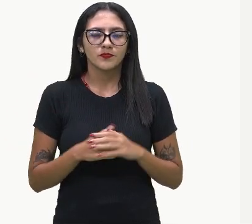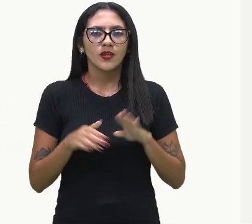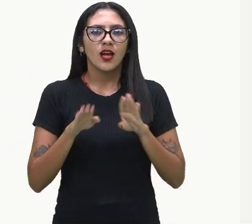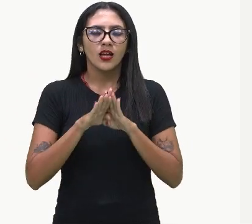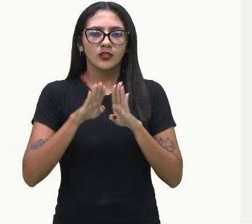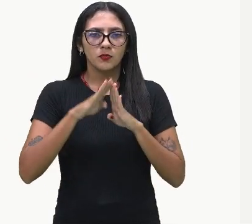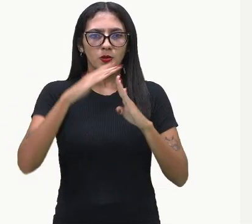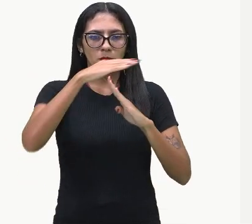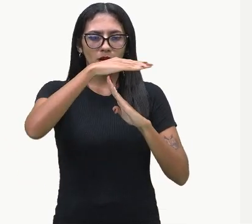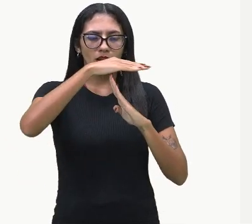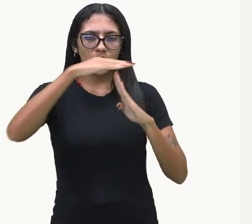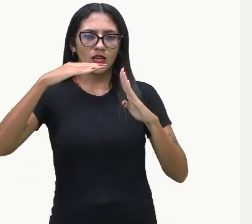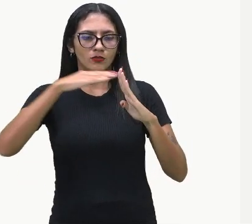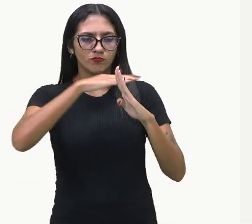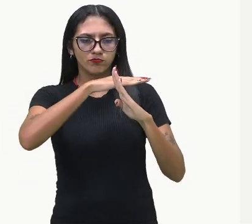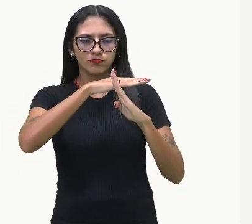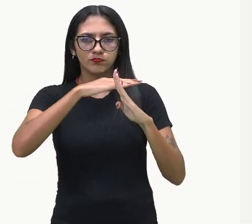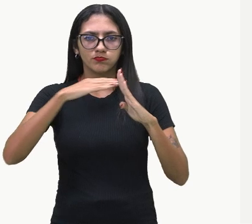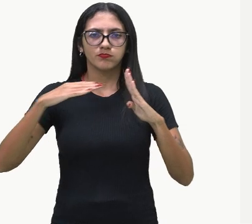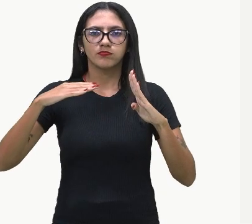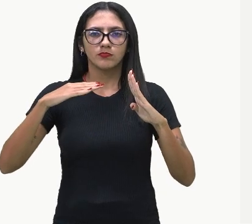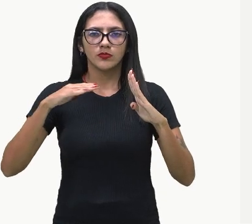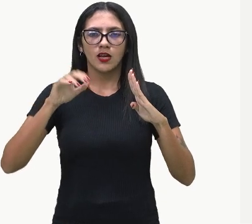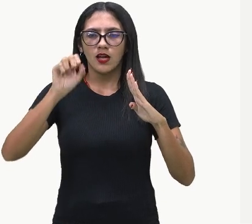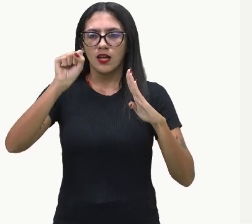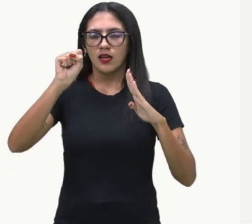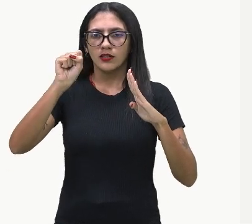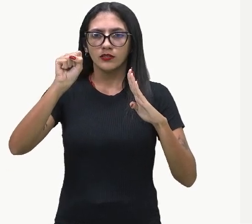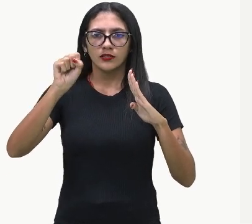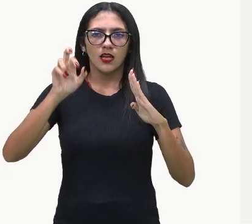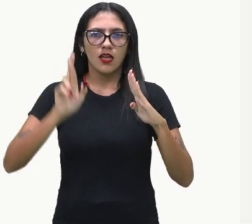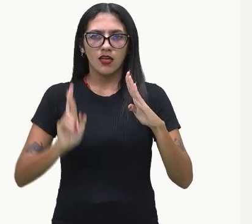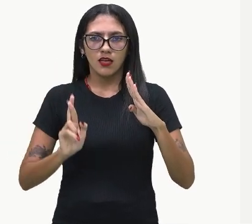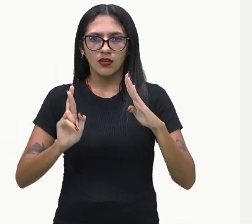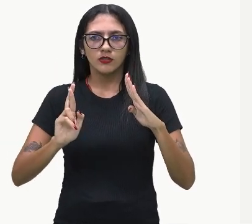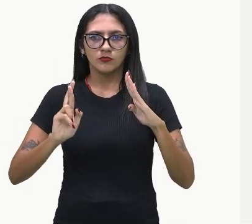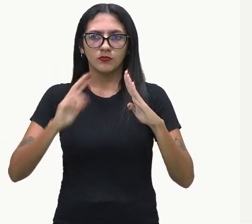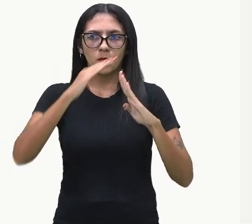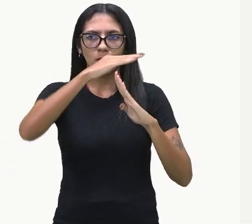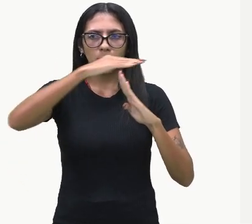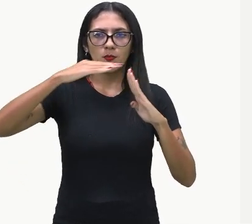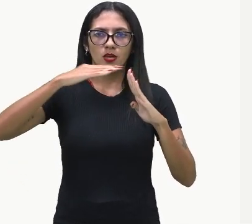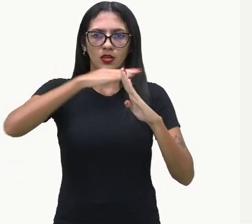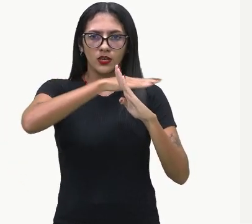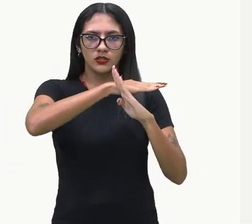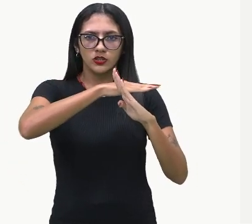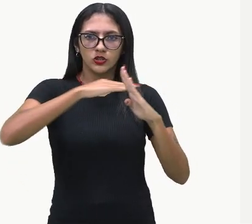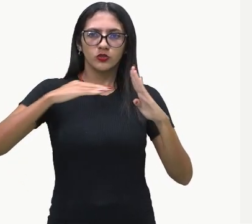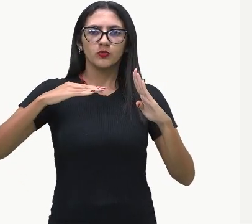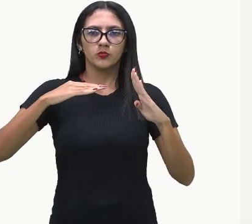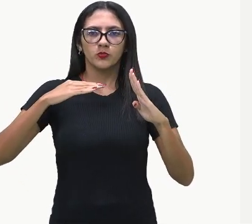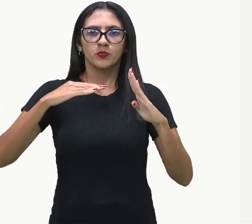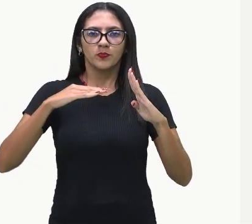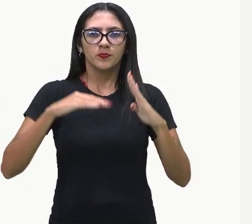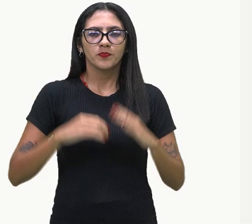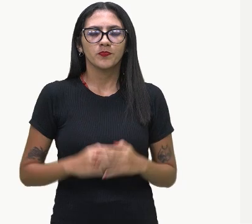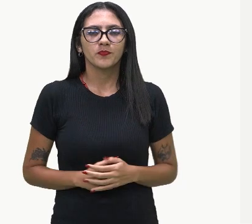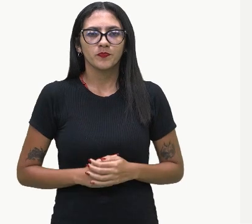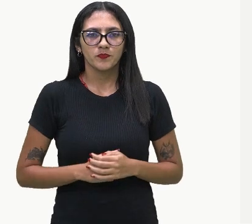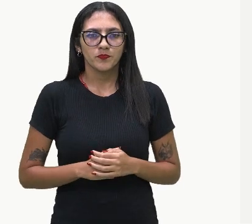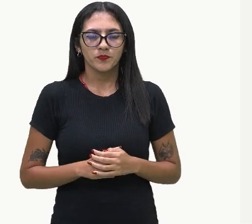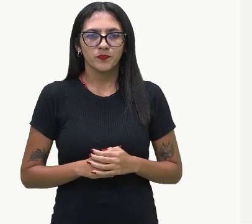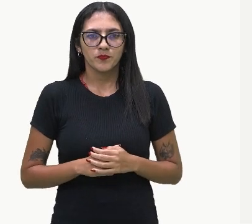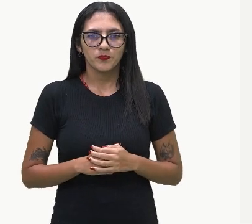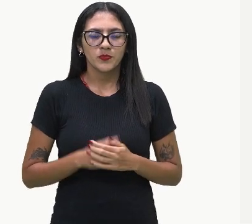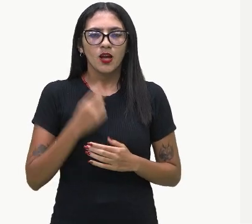reta R. Então, se R, que é essa aqui, é paralela ao nosso